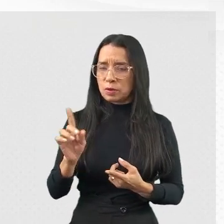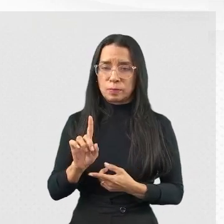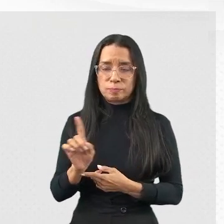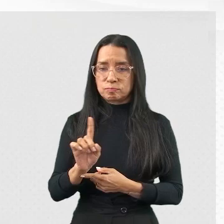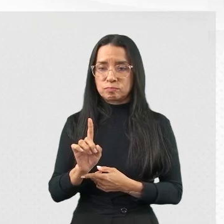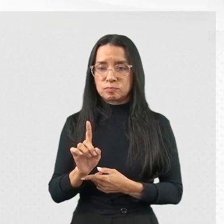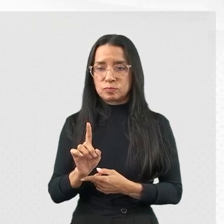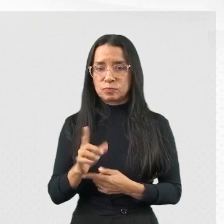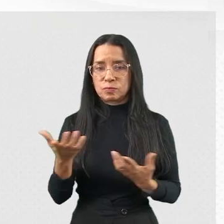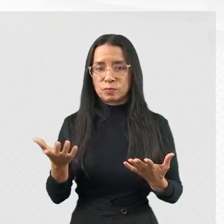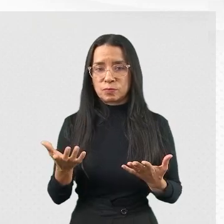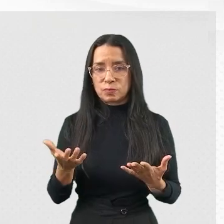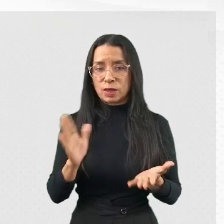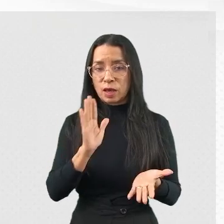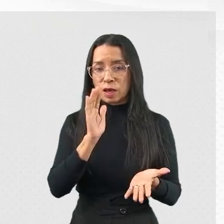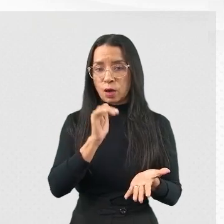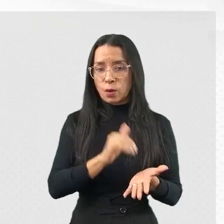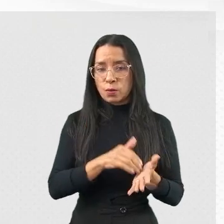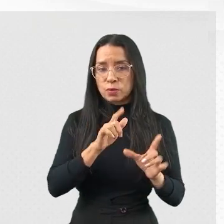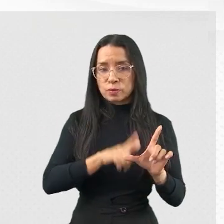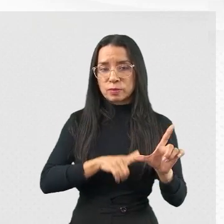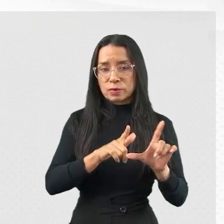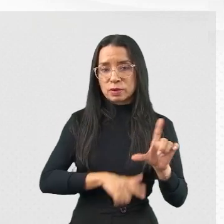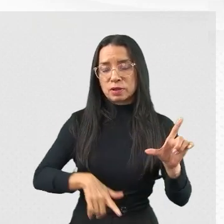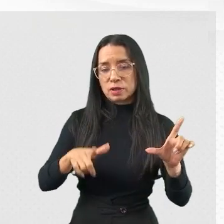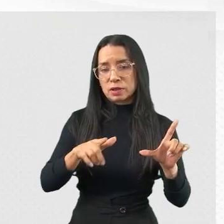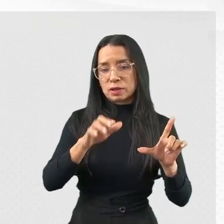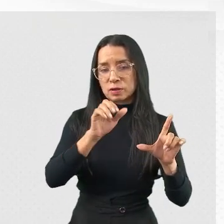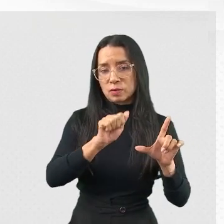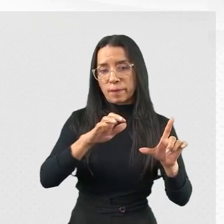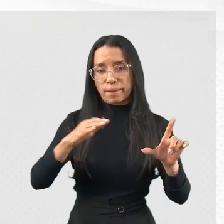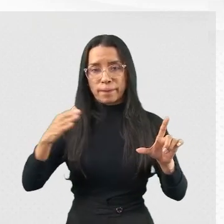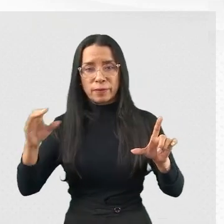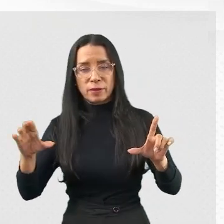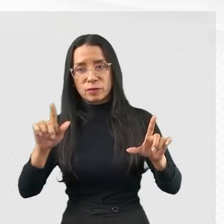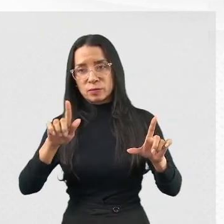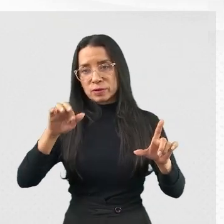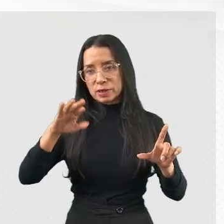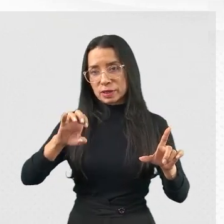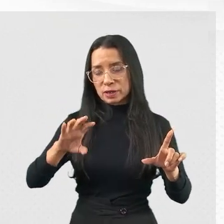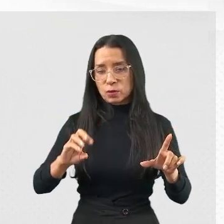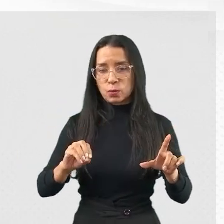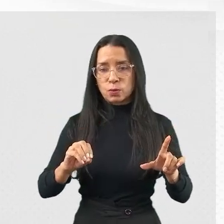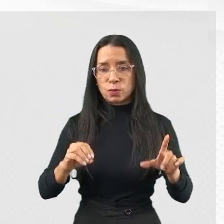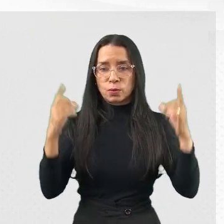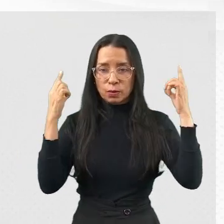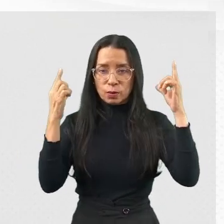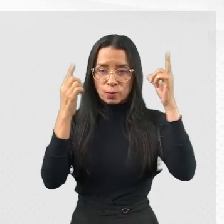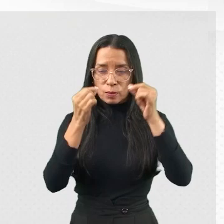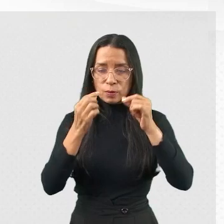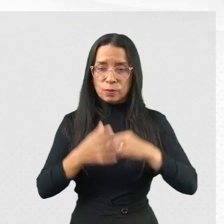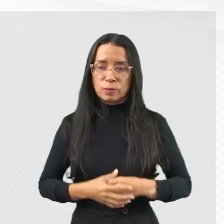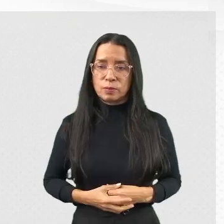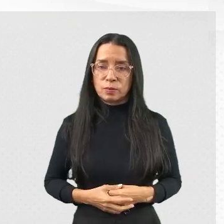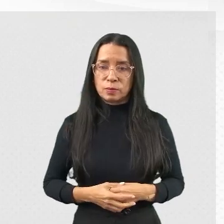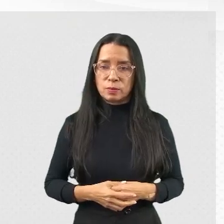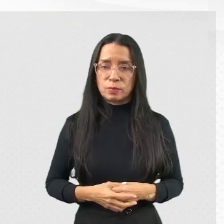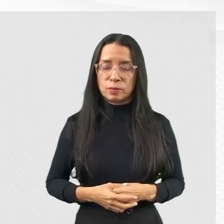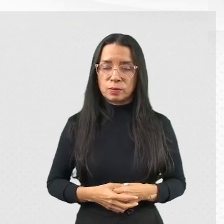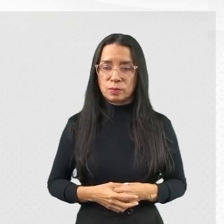Isso aqui é a letra grega, a última letra do alfabeto grego, tá? É o ômega minúsculo, que eu tenho o ômega maiúsculo, que é aquele assim, ó, grandão